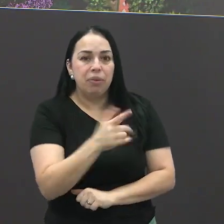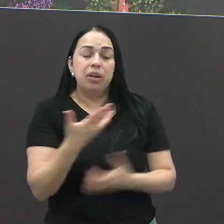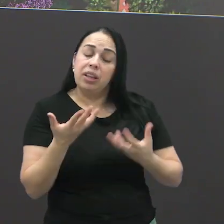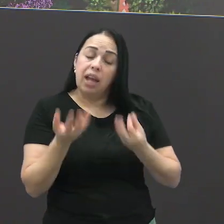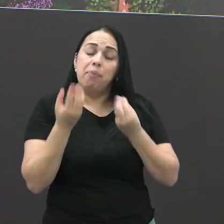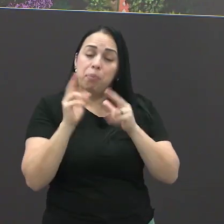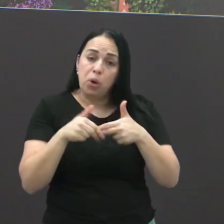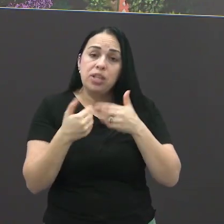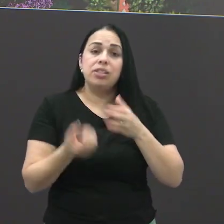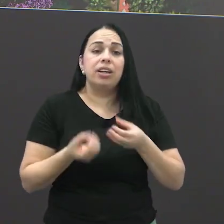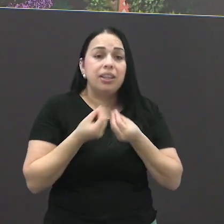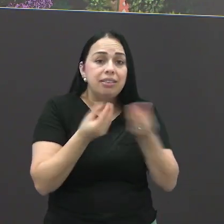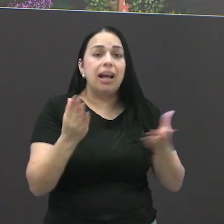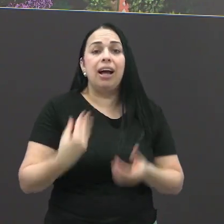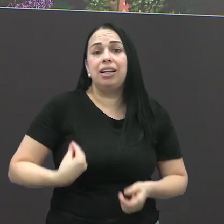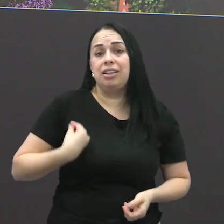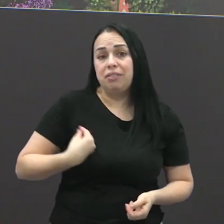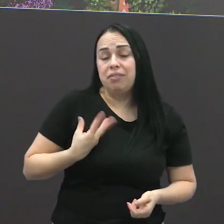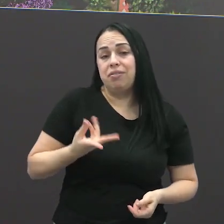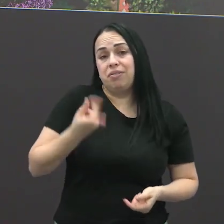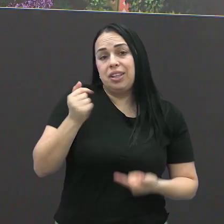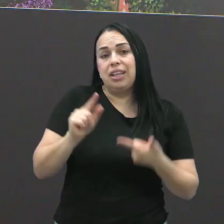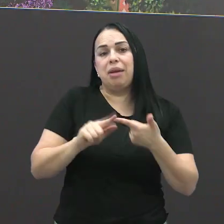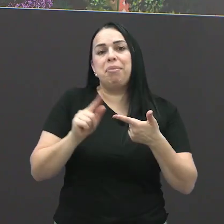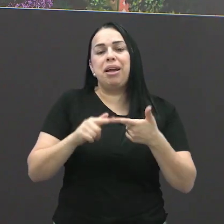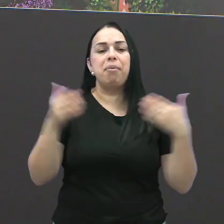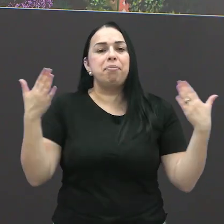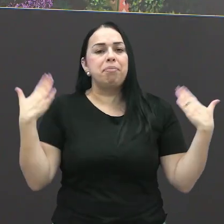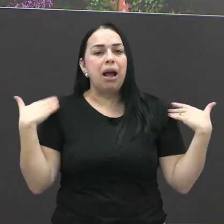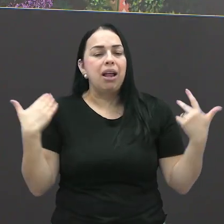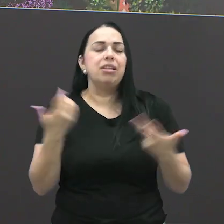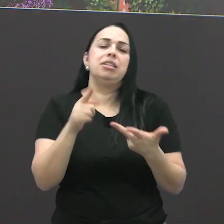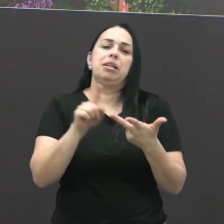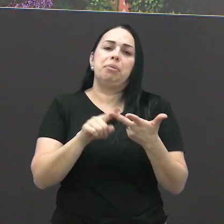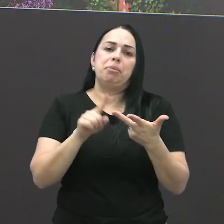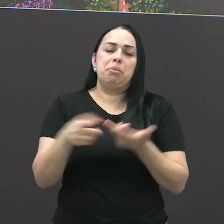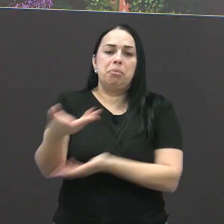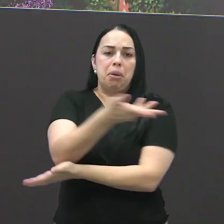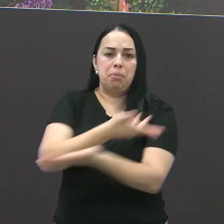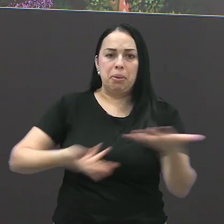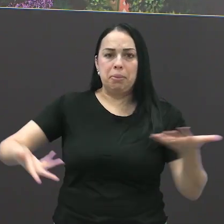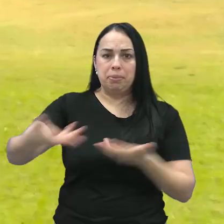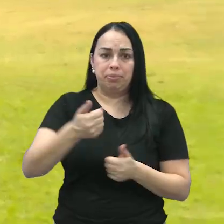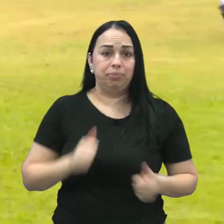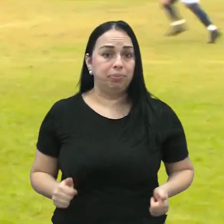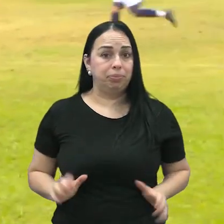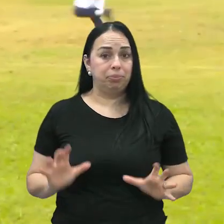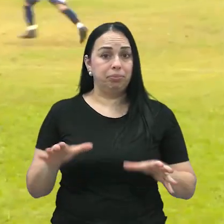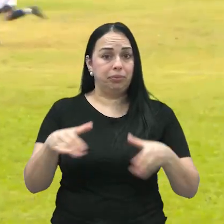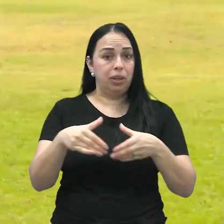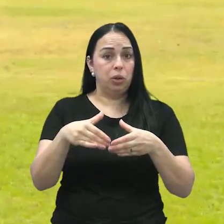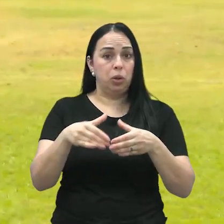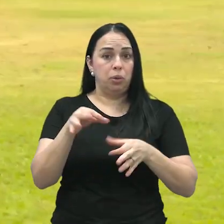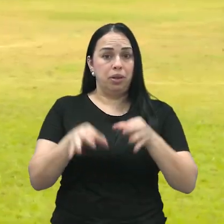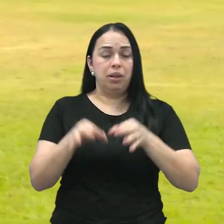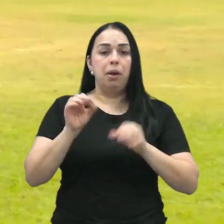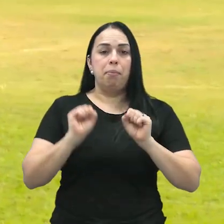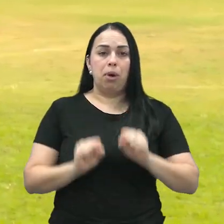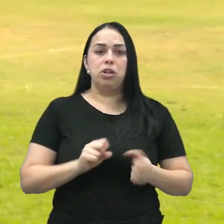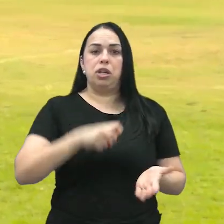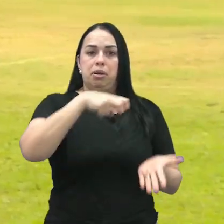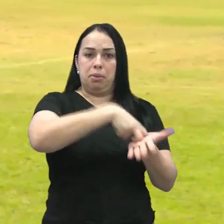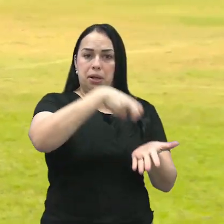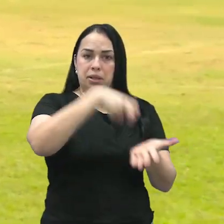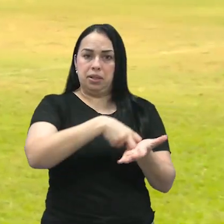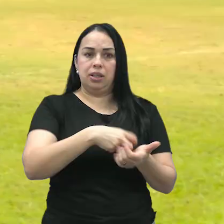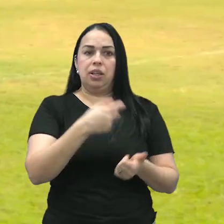qualidade de vida, lazer, diversão e principalmente a integração entre as pessoas. A junta ainda poderá aplicar